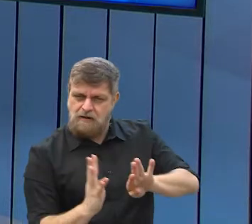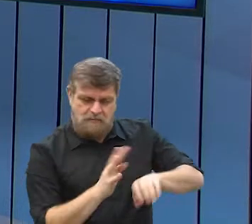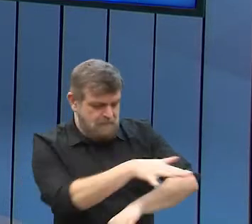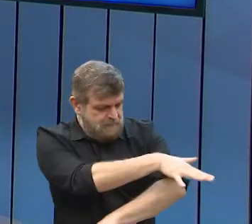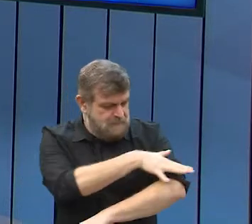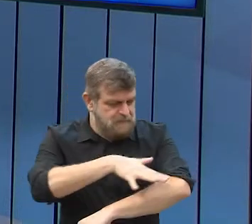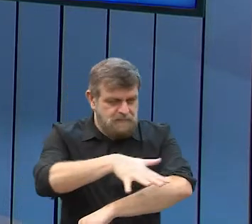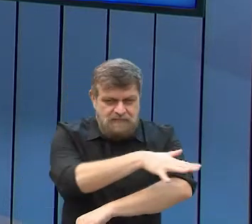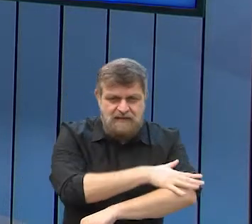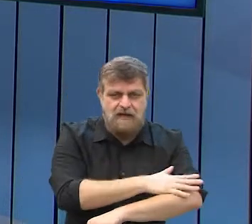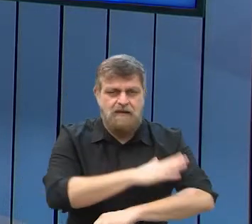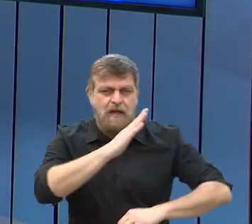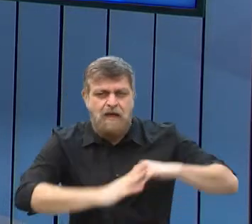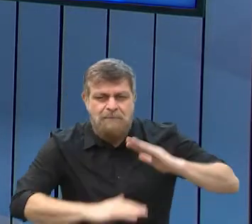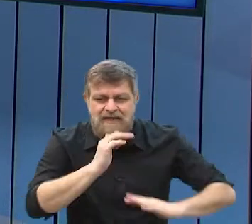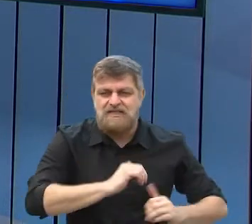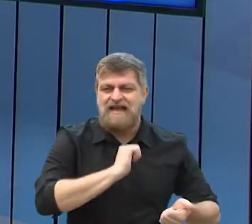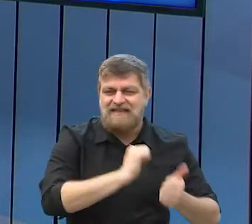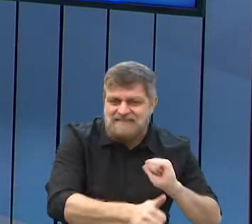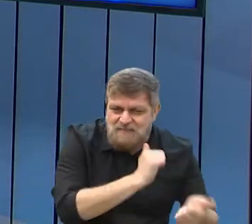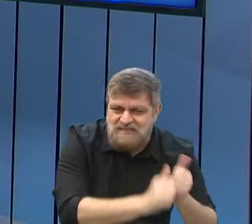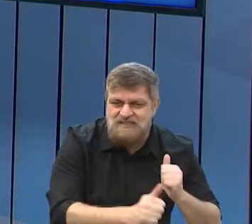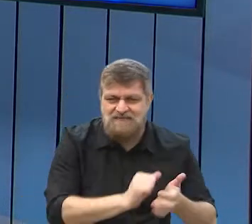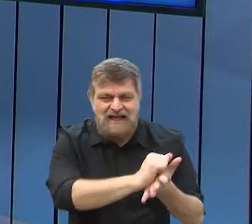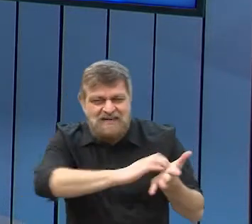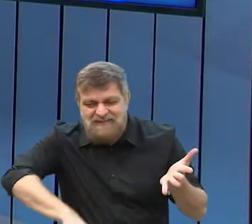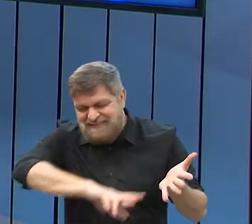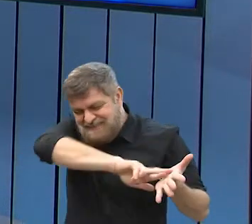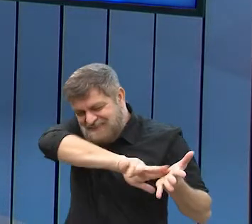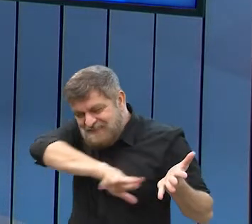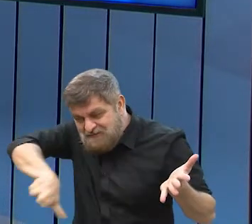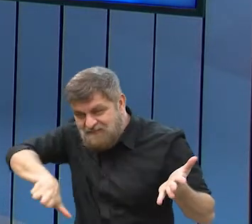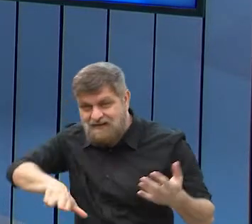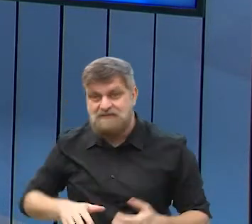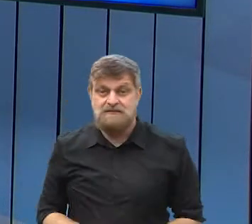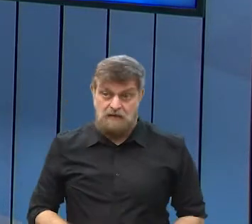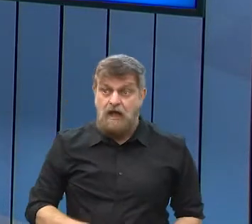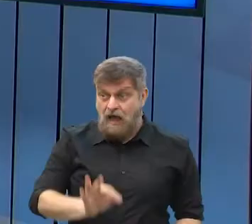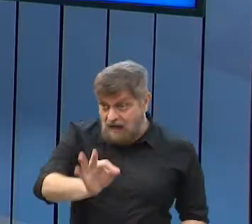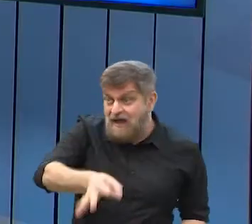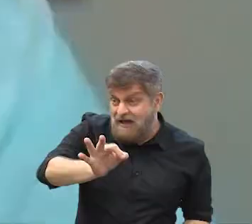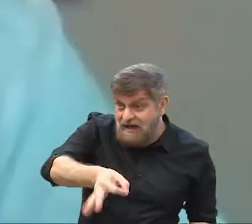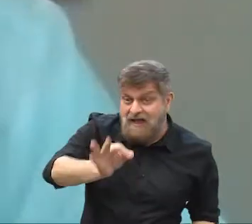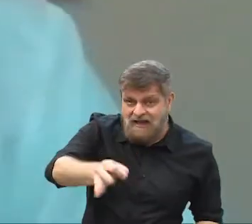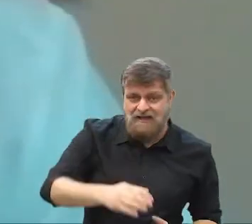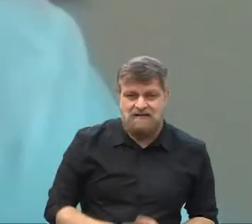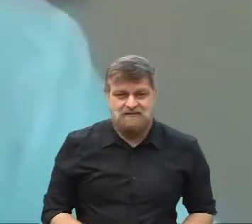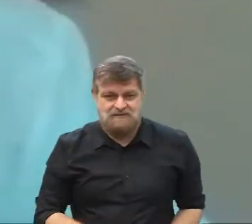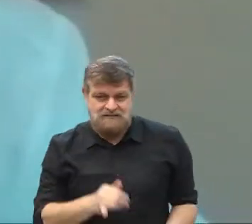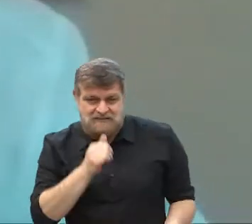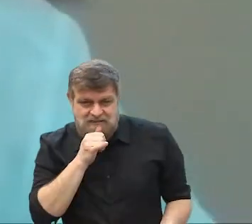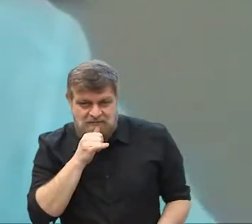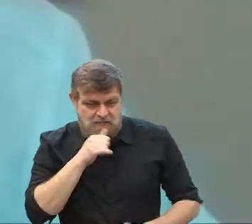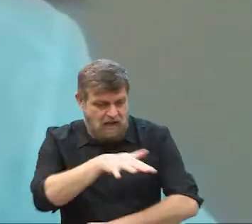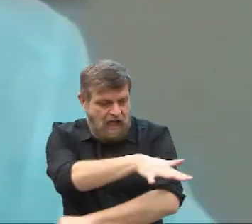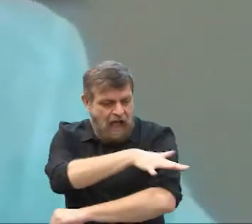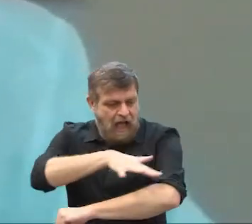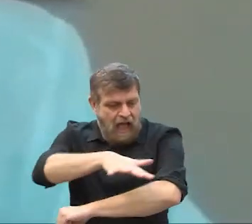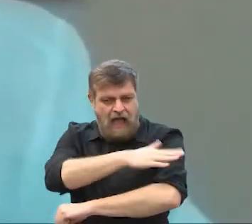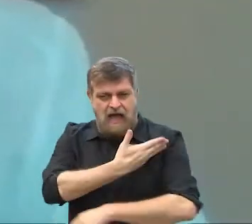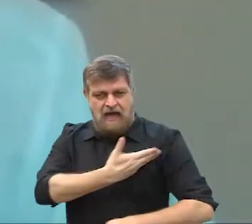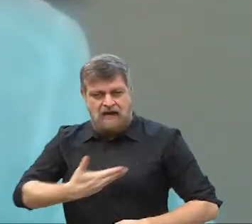para fazer prática esportiva e também outras atividades. Sem dúvida. Se você tem os equipamentos